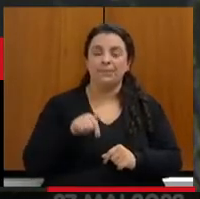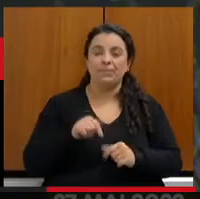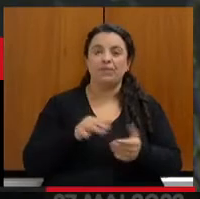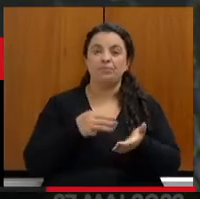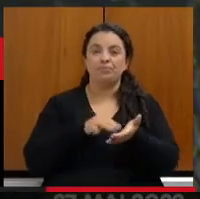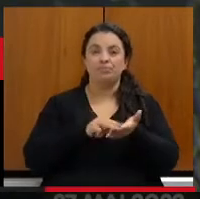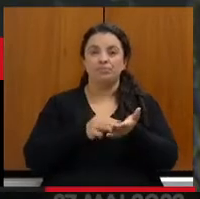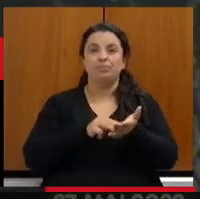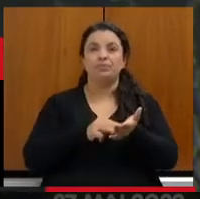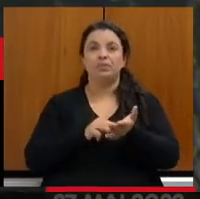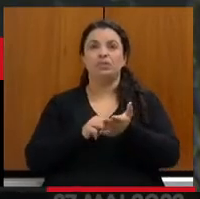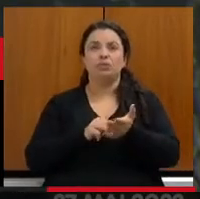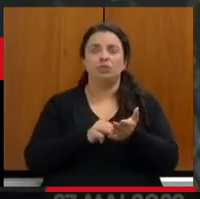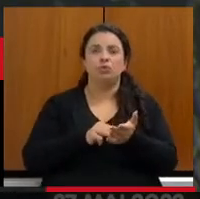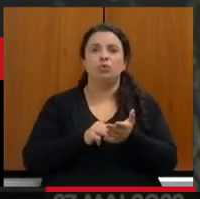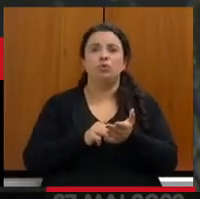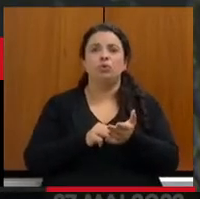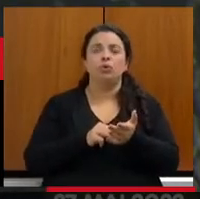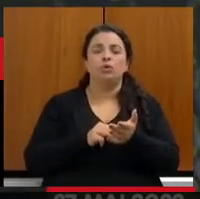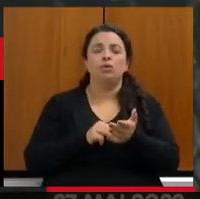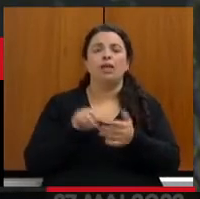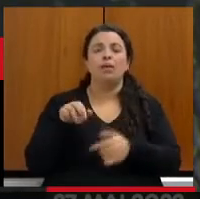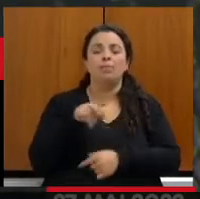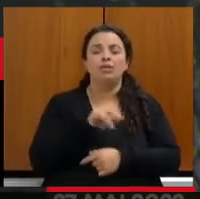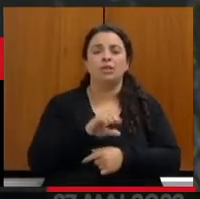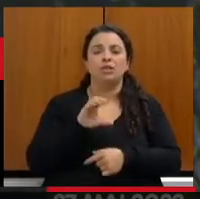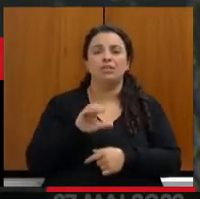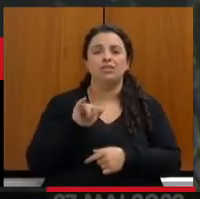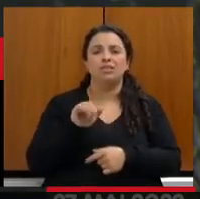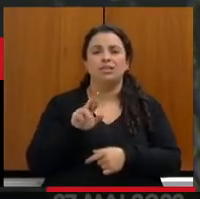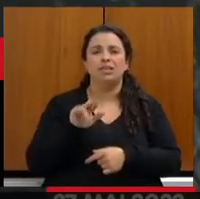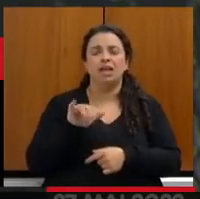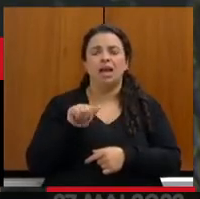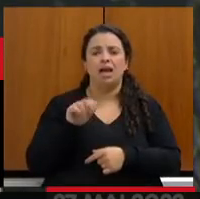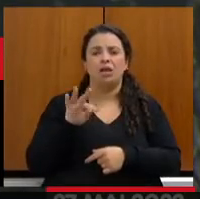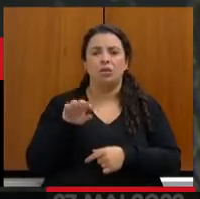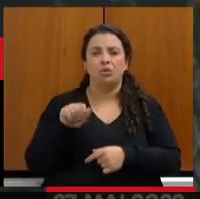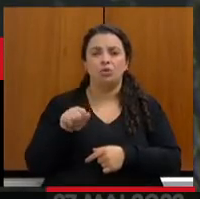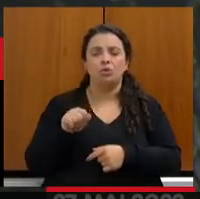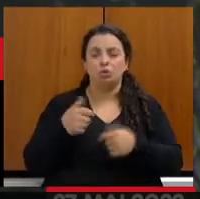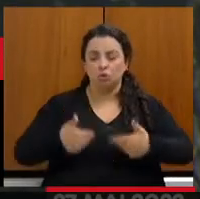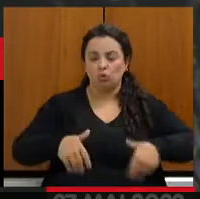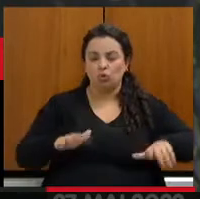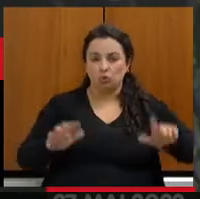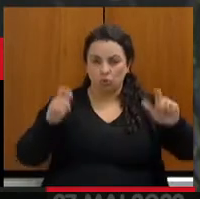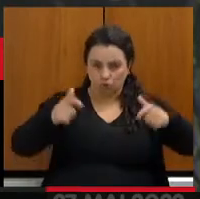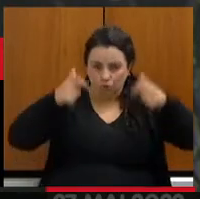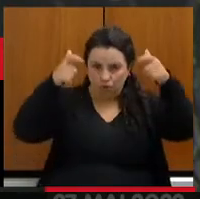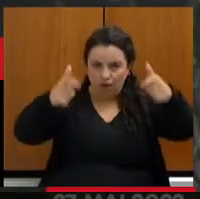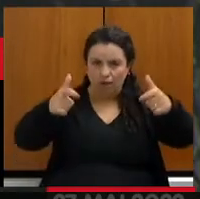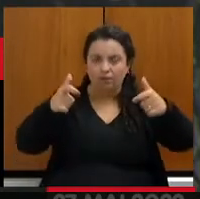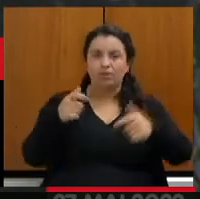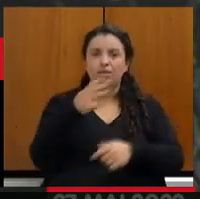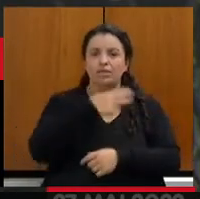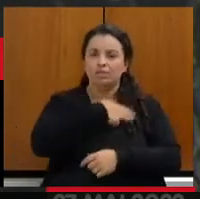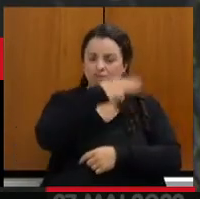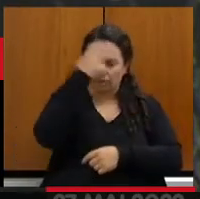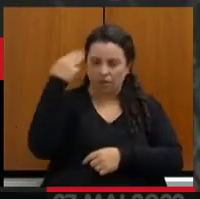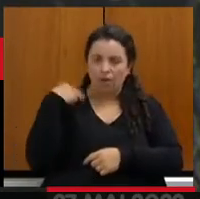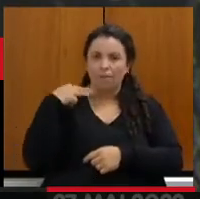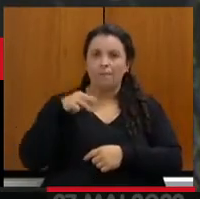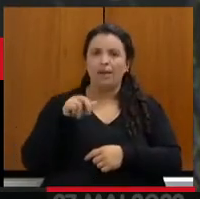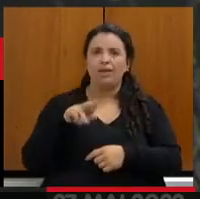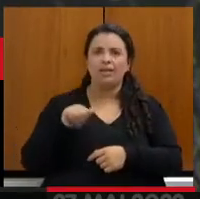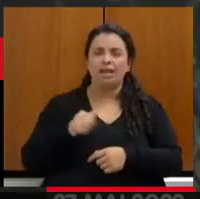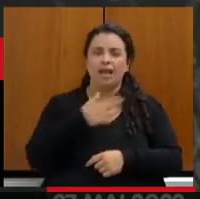membro do Trono Coroado da Irmandade siríacos e saldo a todos e salve Maria para quem é de salve Maria